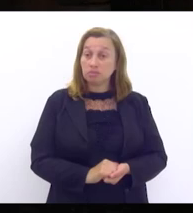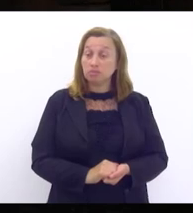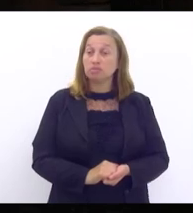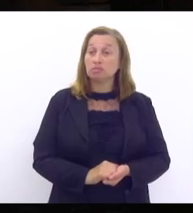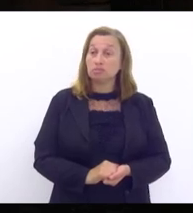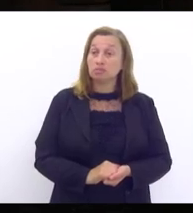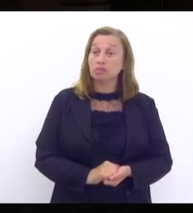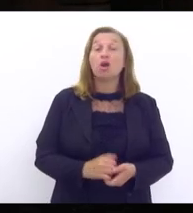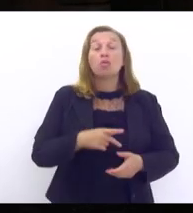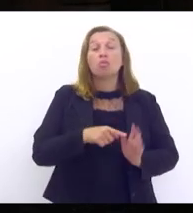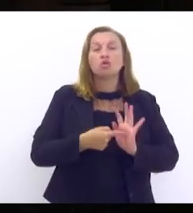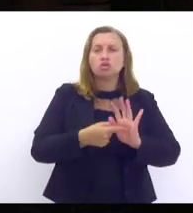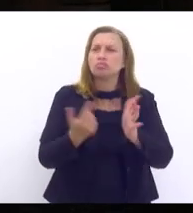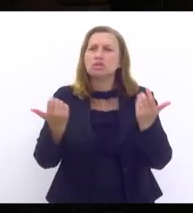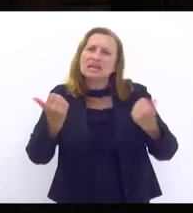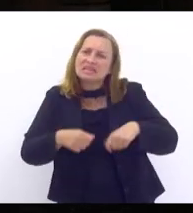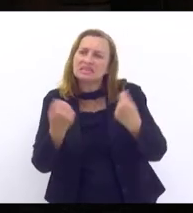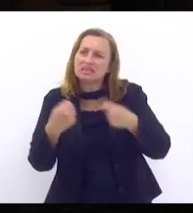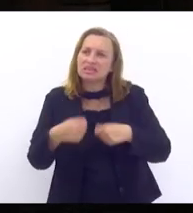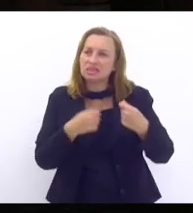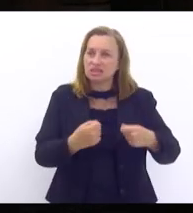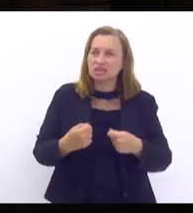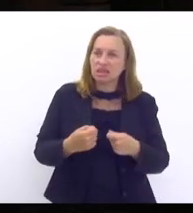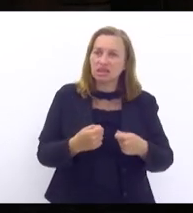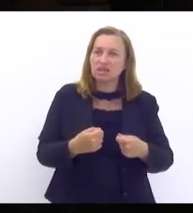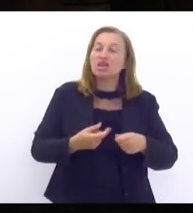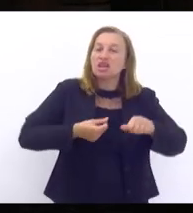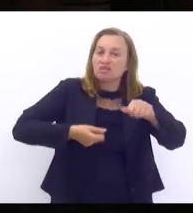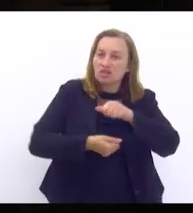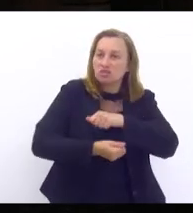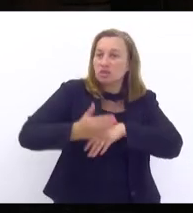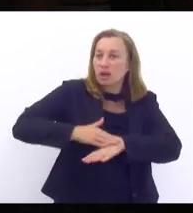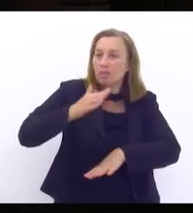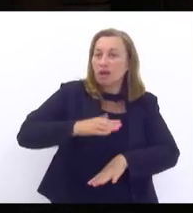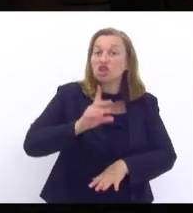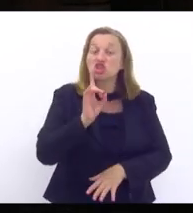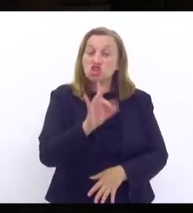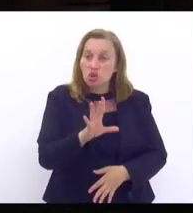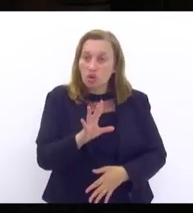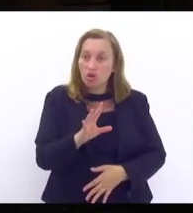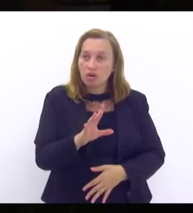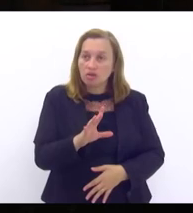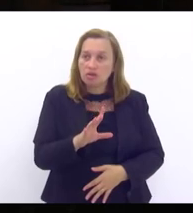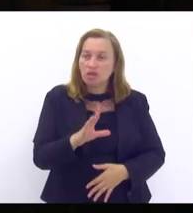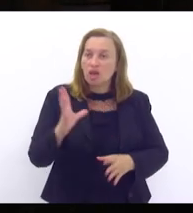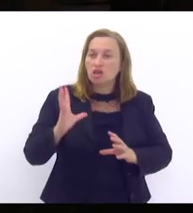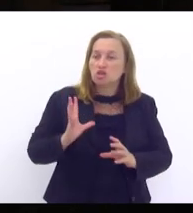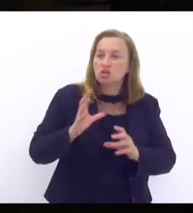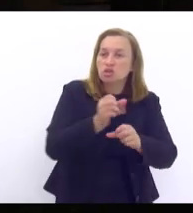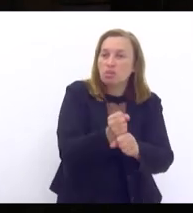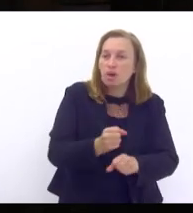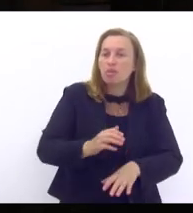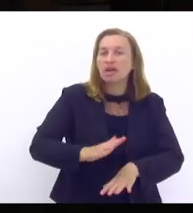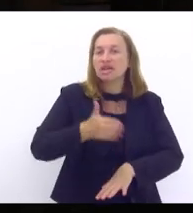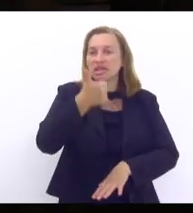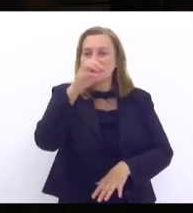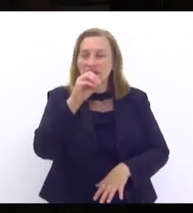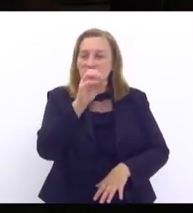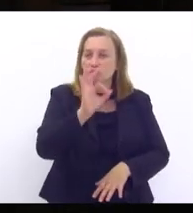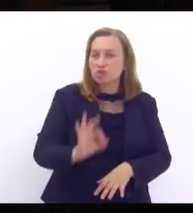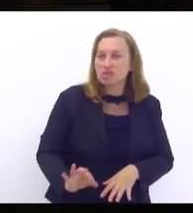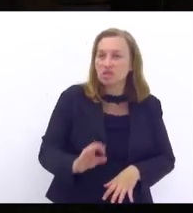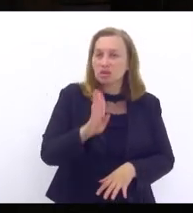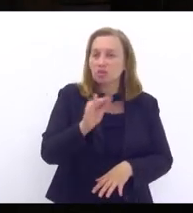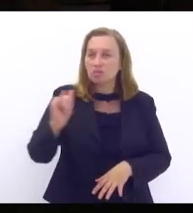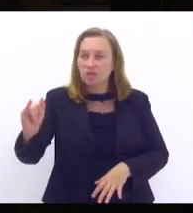apontando que a necessidade de maiores investimentos e que venhamos a nos somar para que 10% do PIB